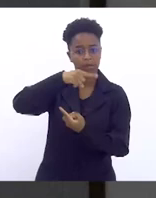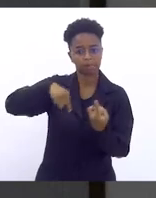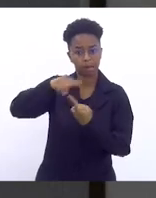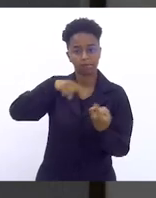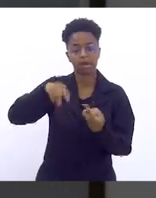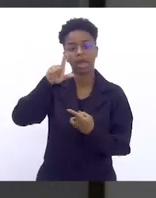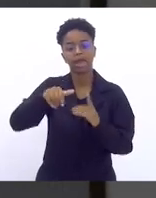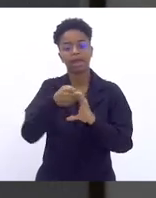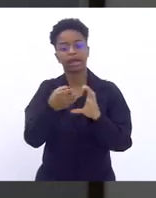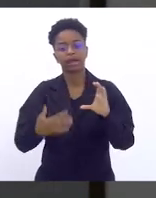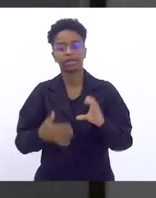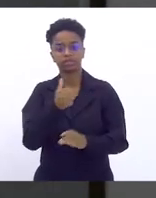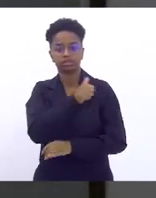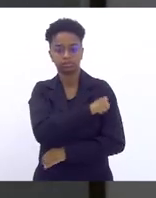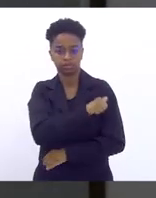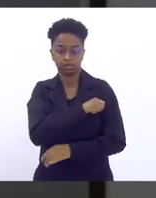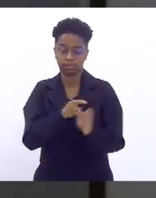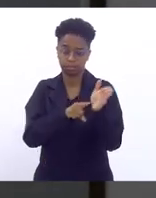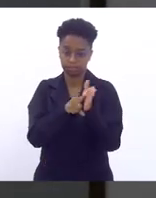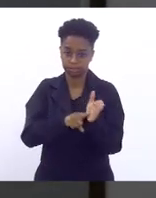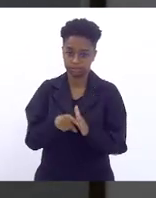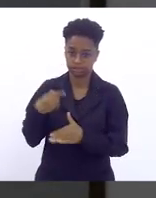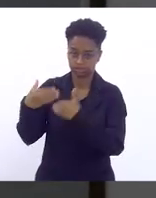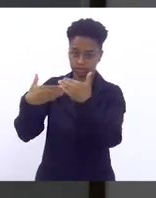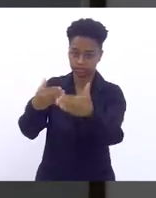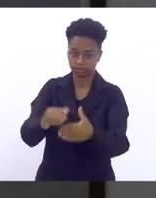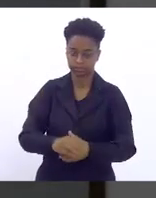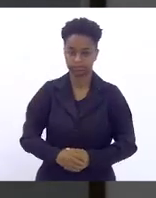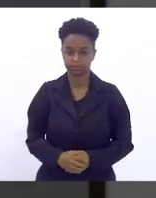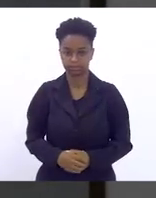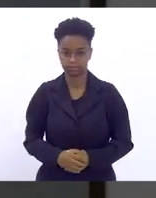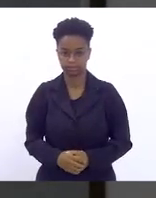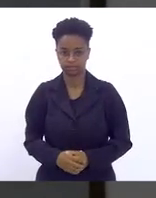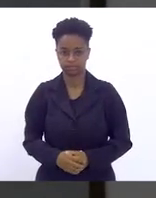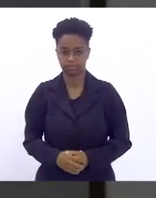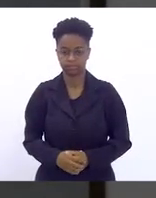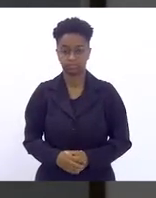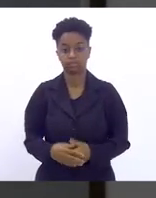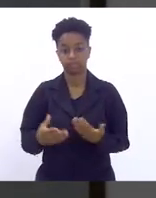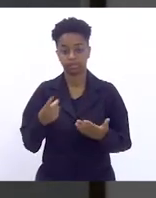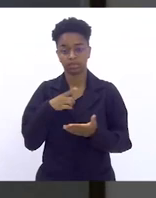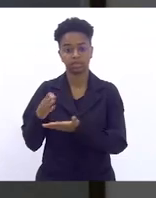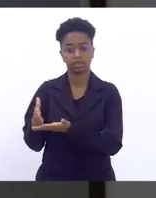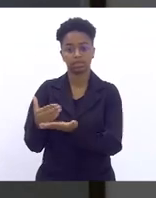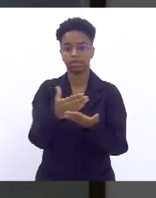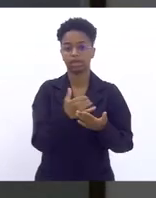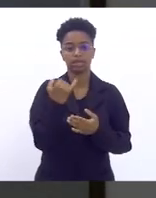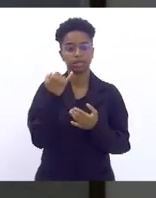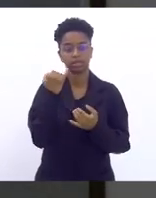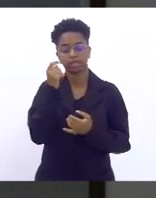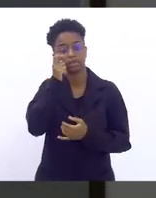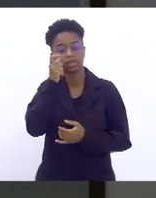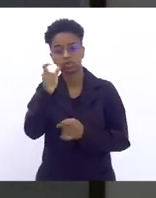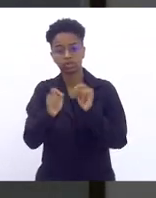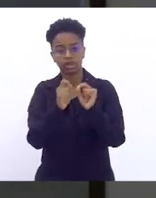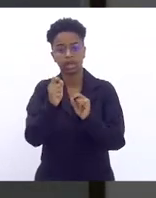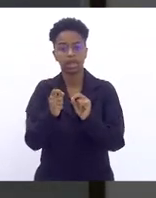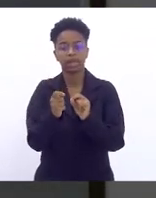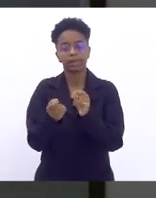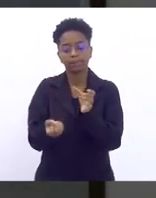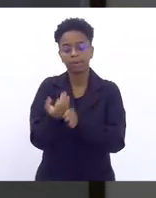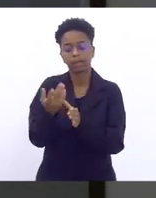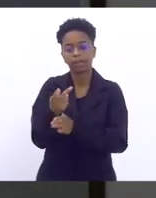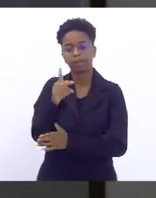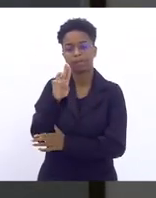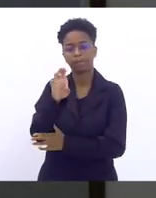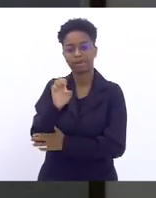Estado em pesquisa e desenvolvimento né tem um dado interessante que a produção de pré-sal do